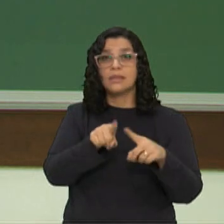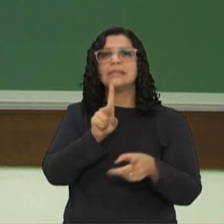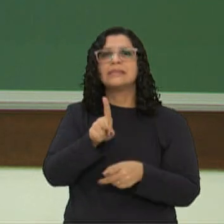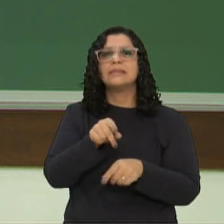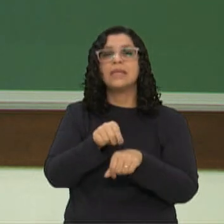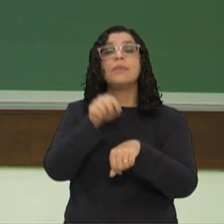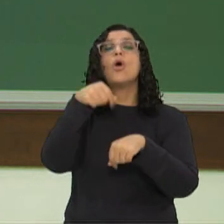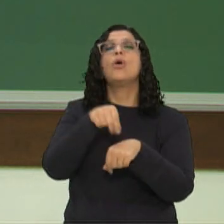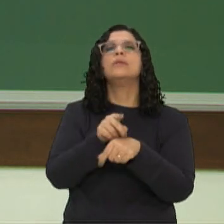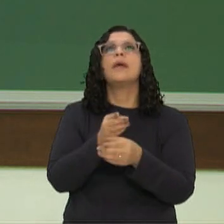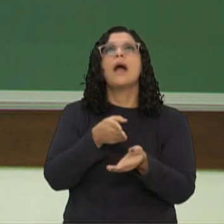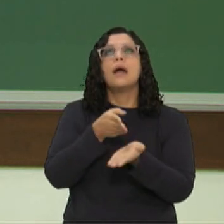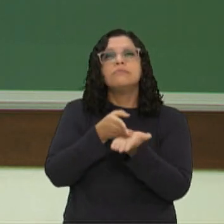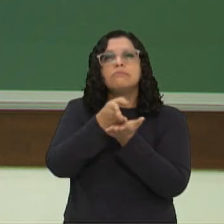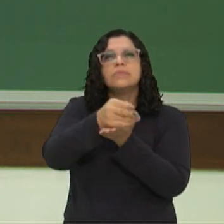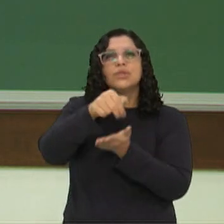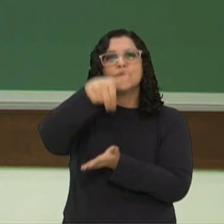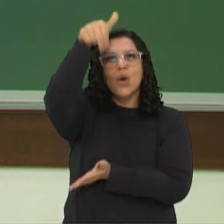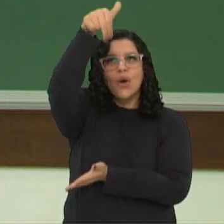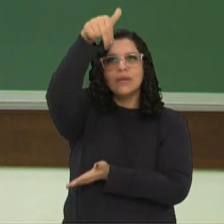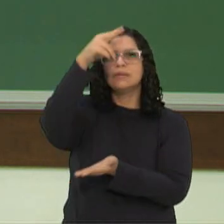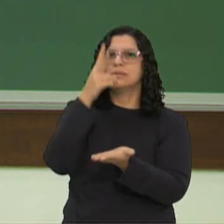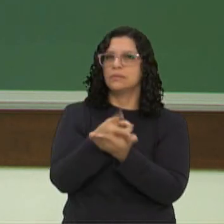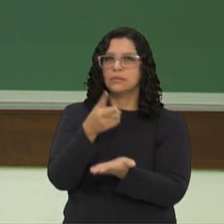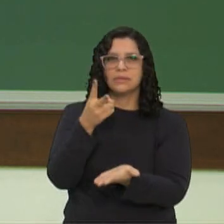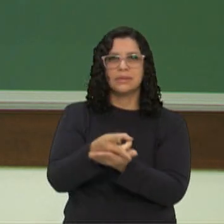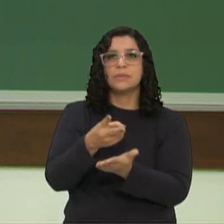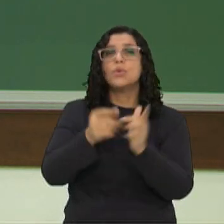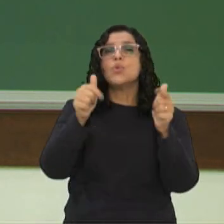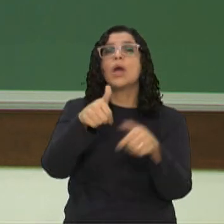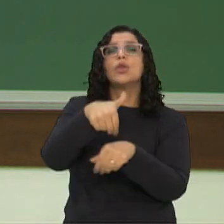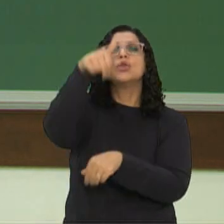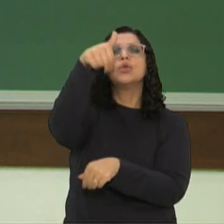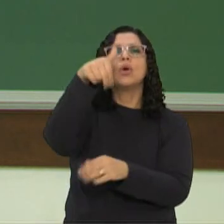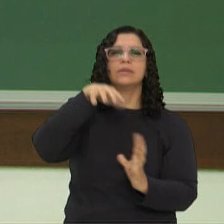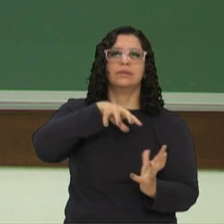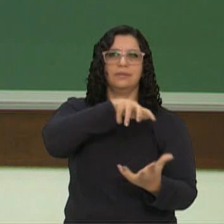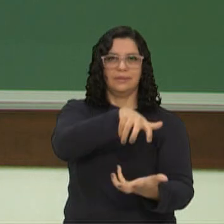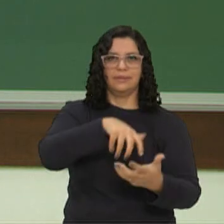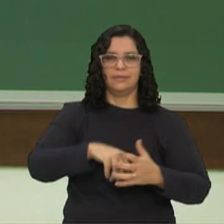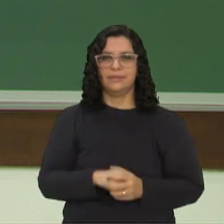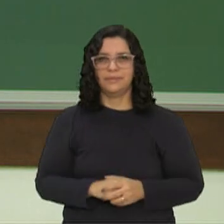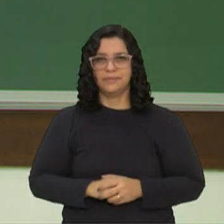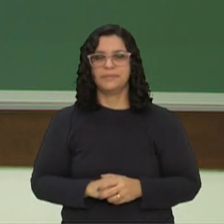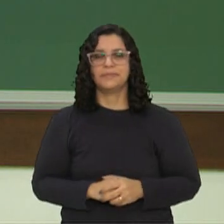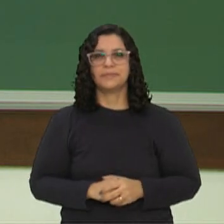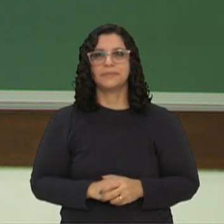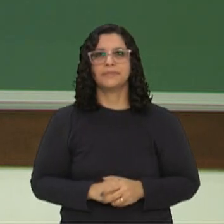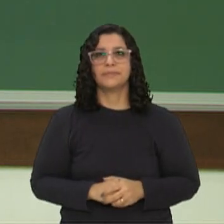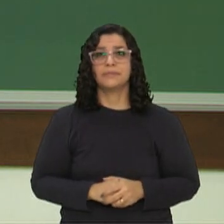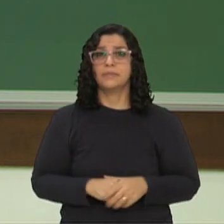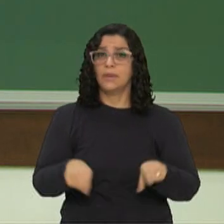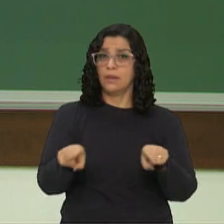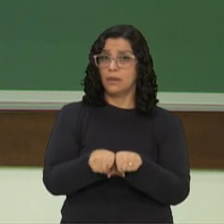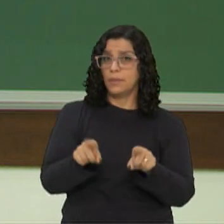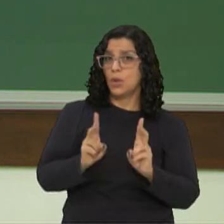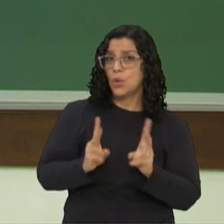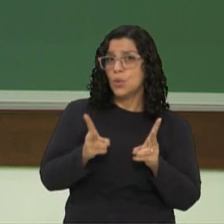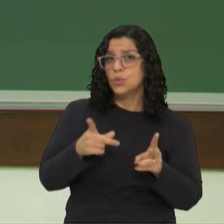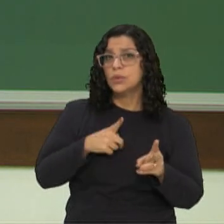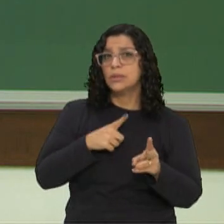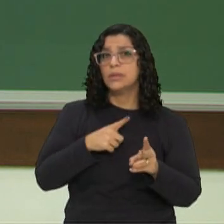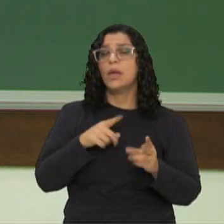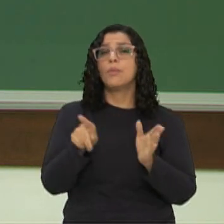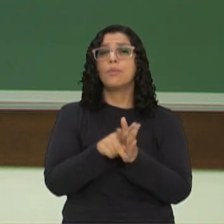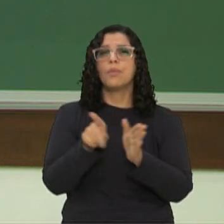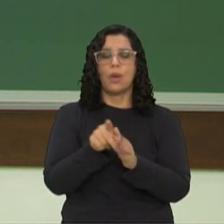polo norte geográfico, né, da Terra. E daí, na continuação, tem o polo